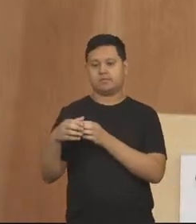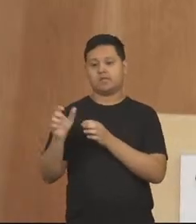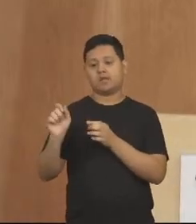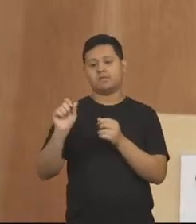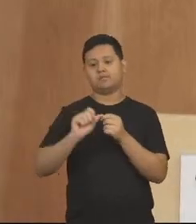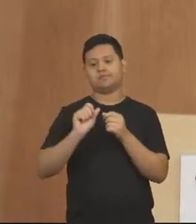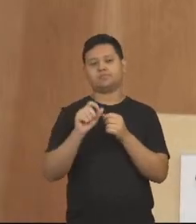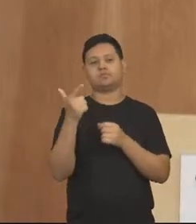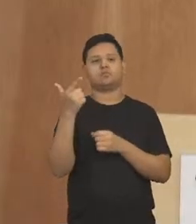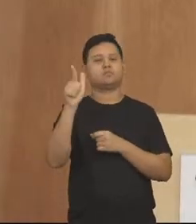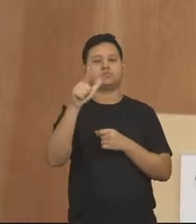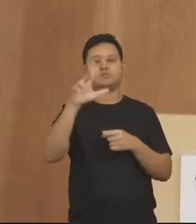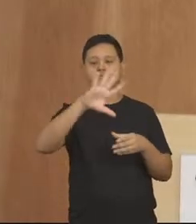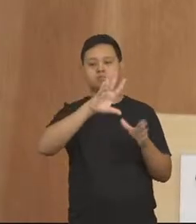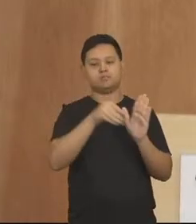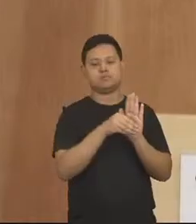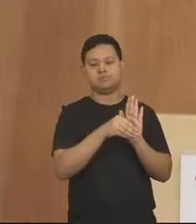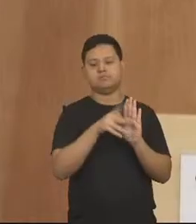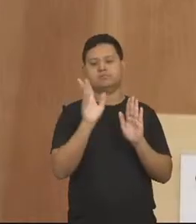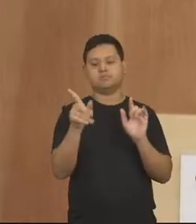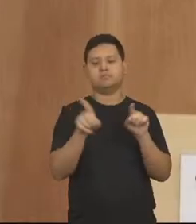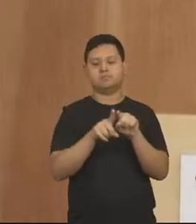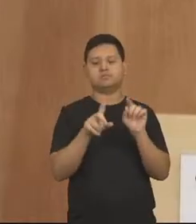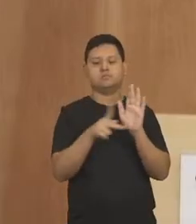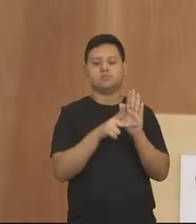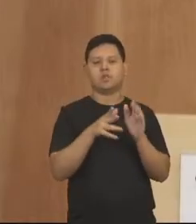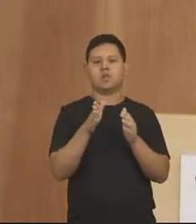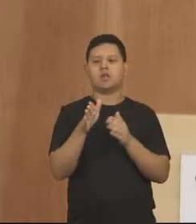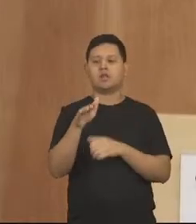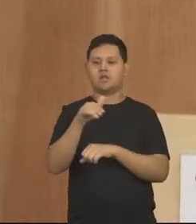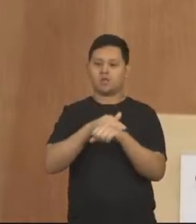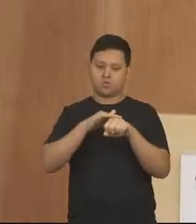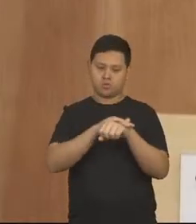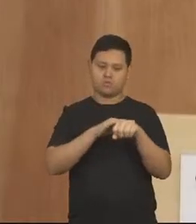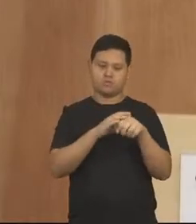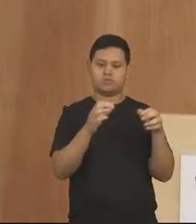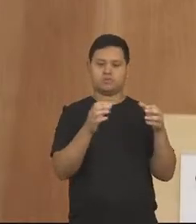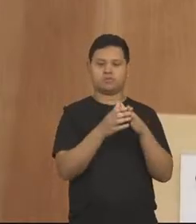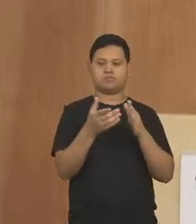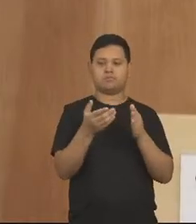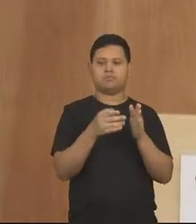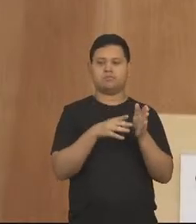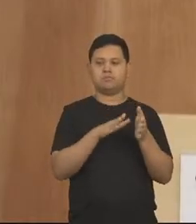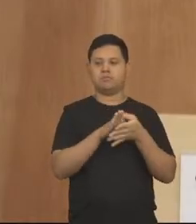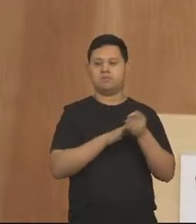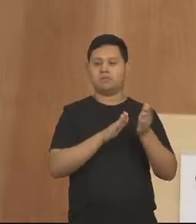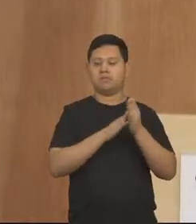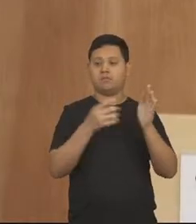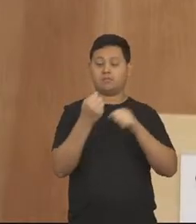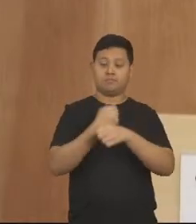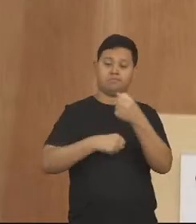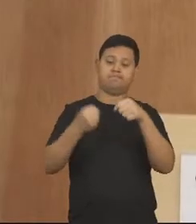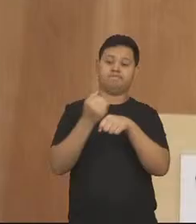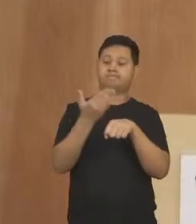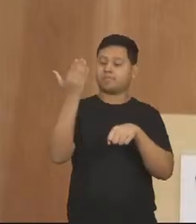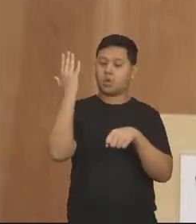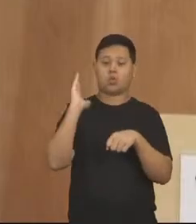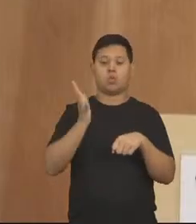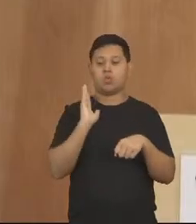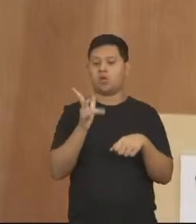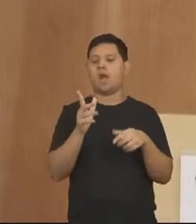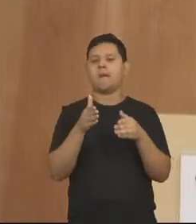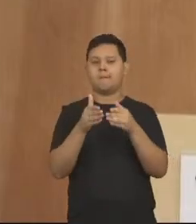outras implementações que foram conversadas também com o Conselho no passado. O Conselho pediu que ficasse uma